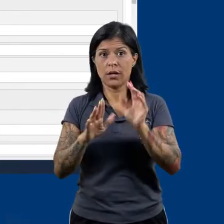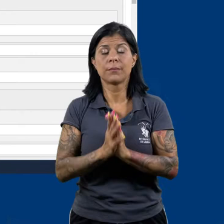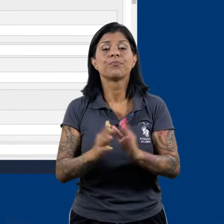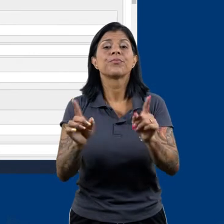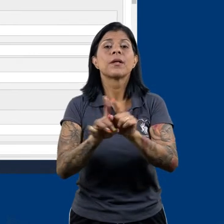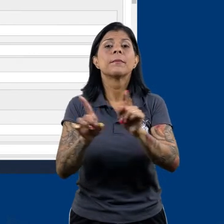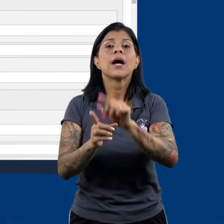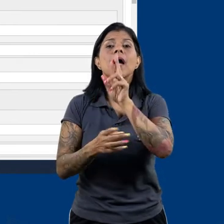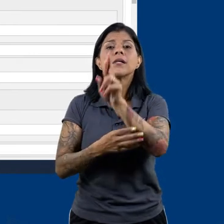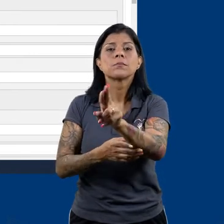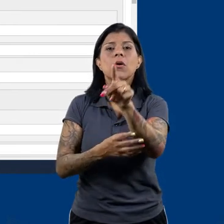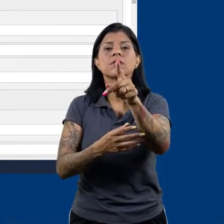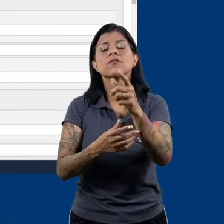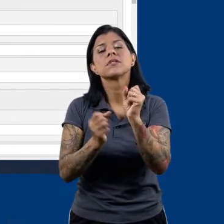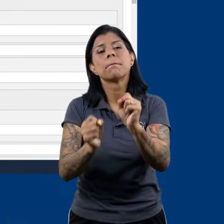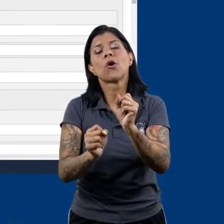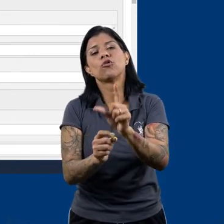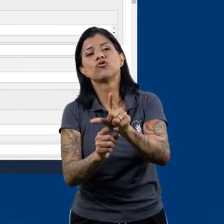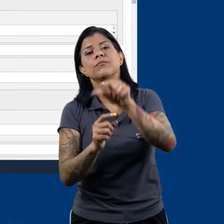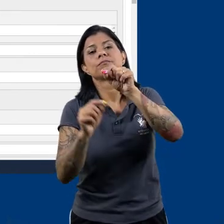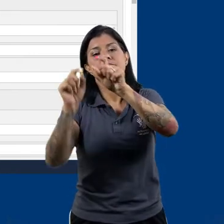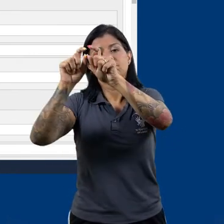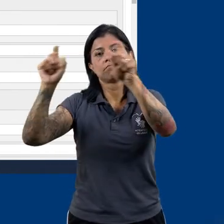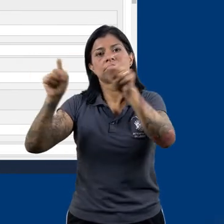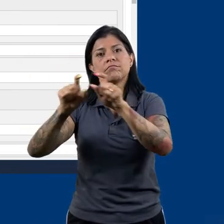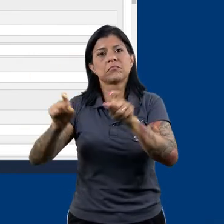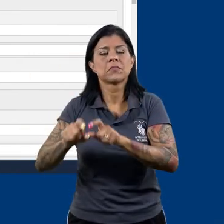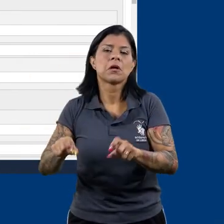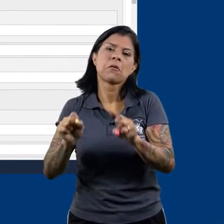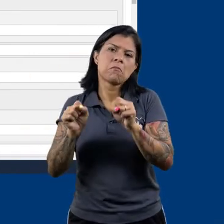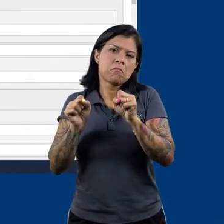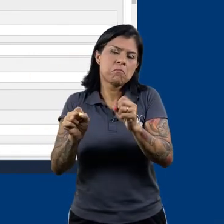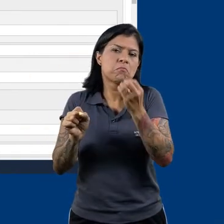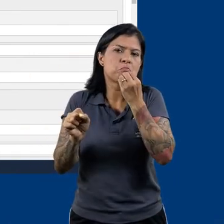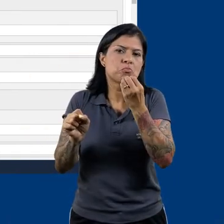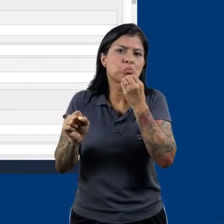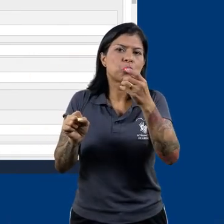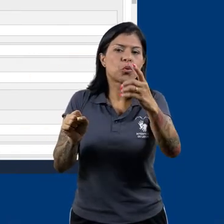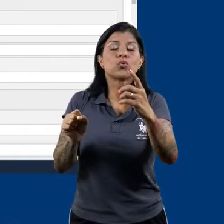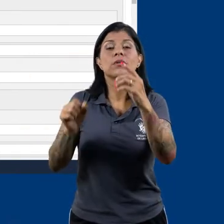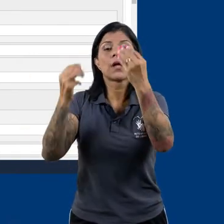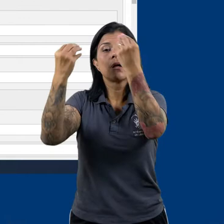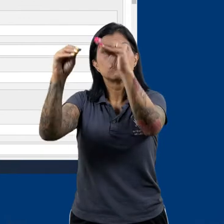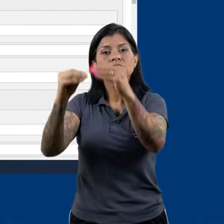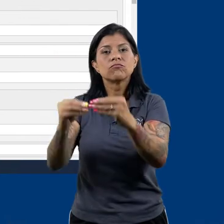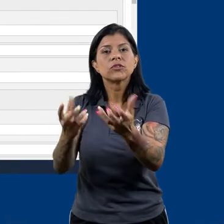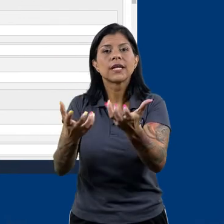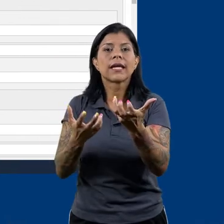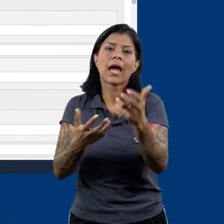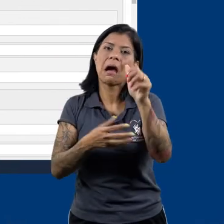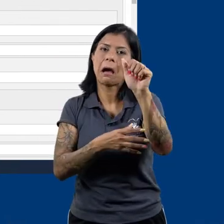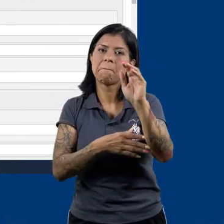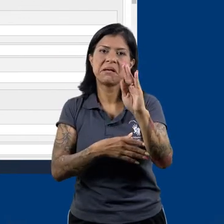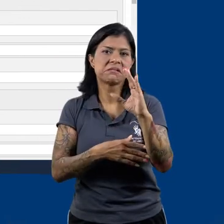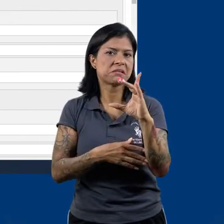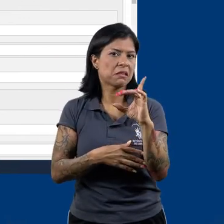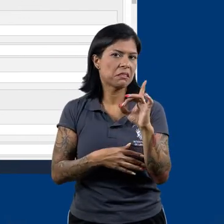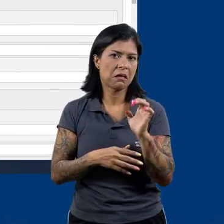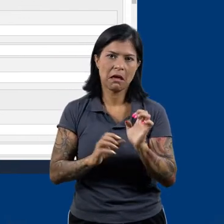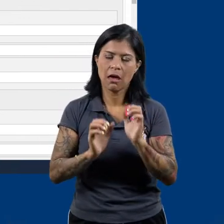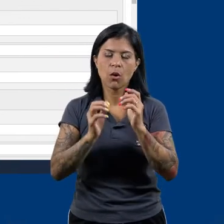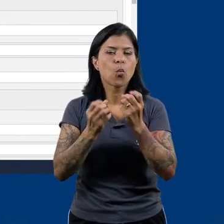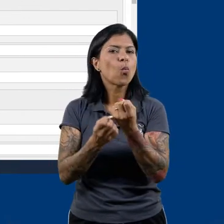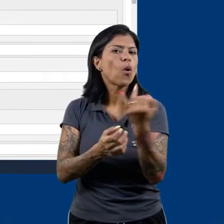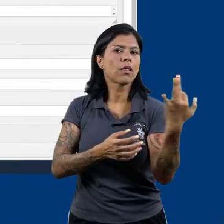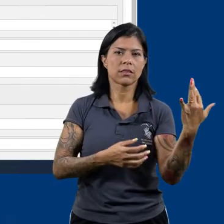e devemos criar as opções de resposta possíveis para este tipo de questão